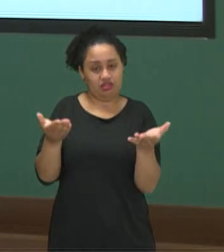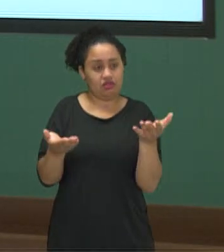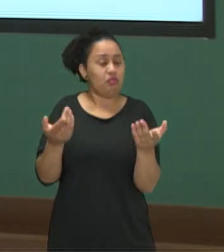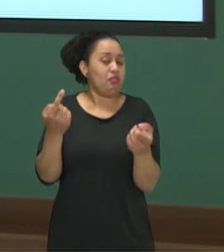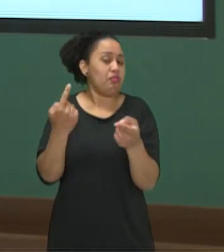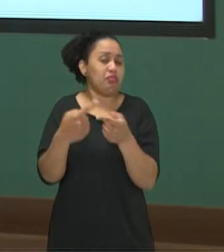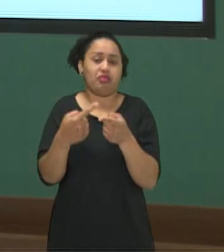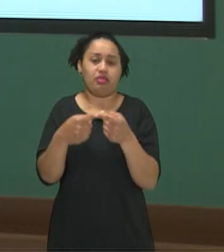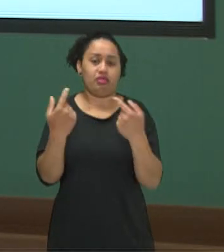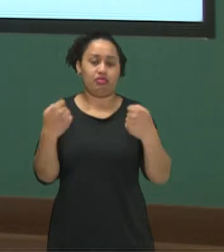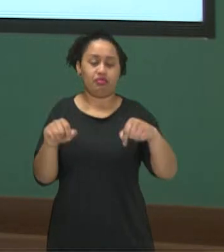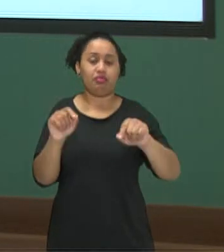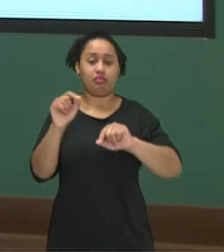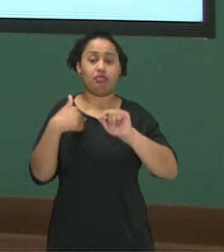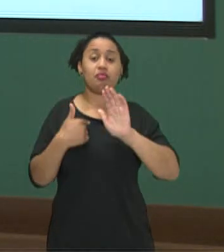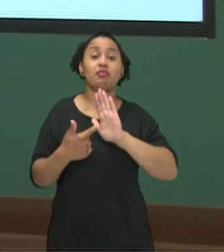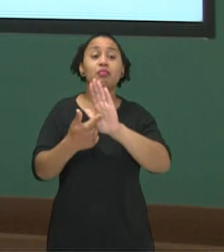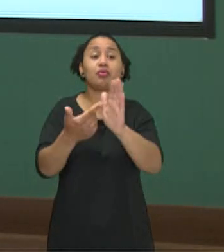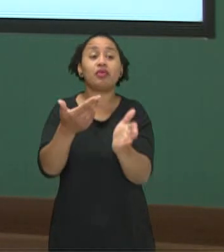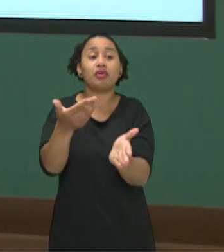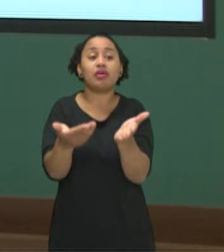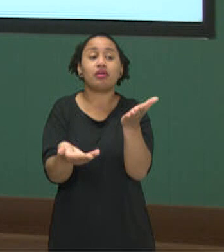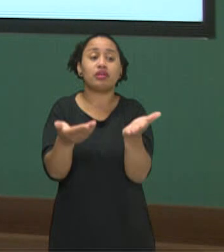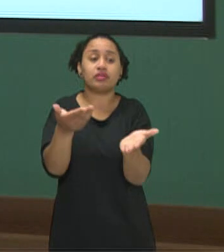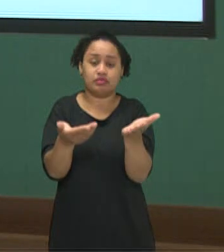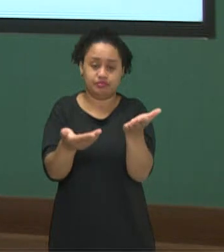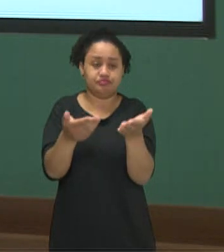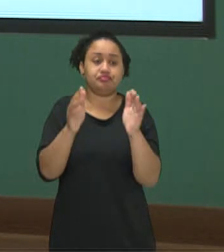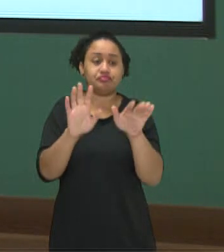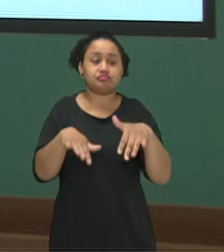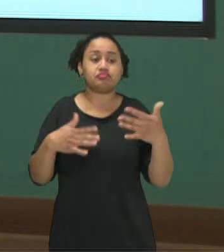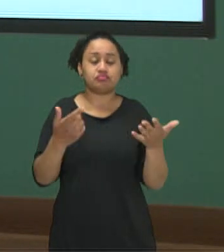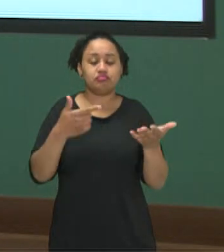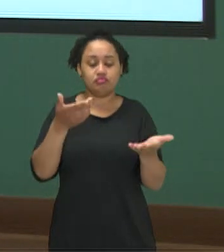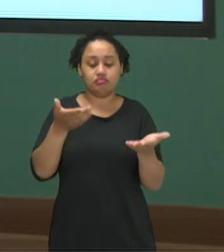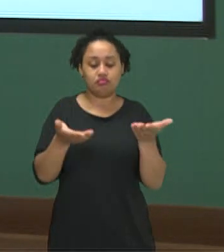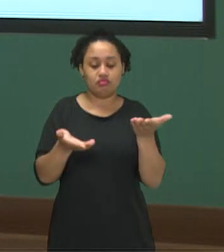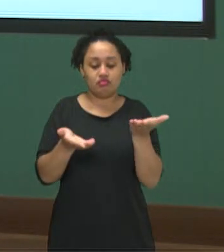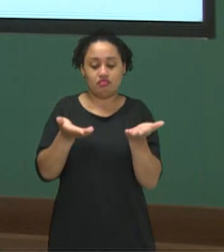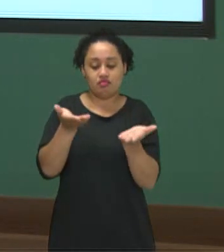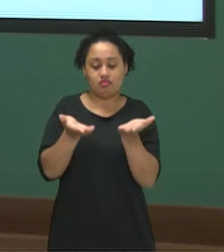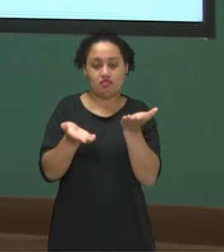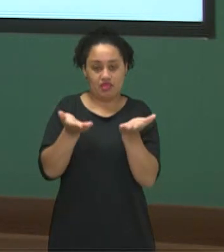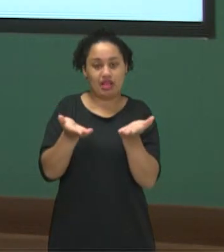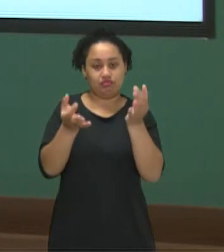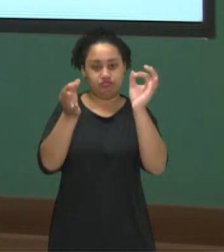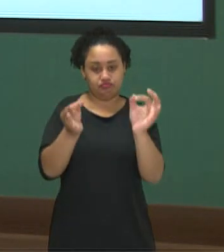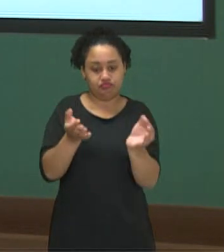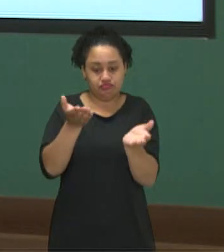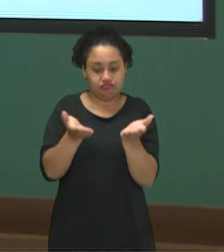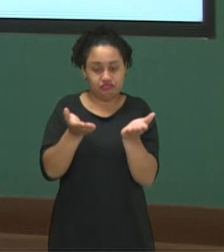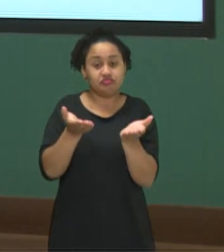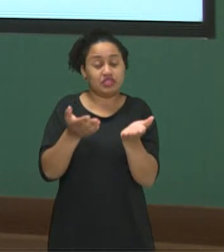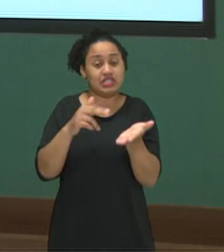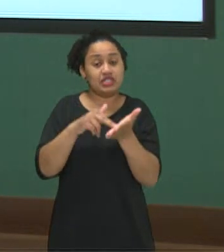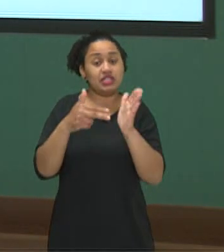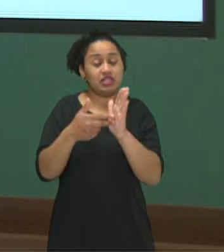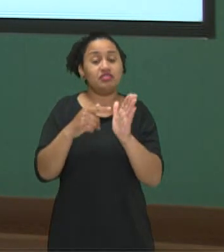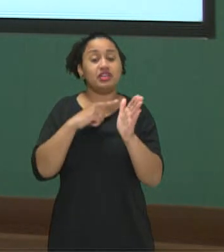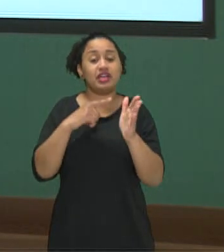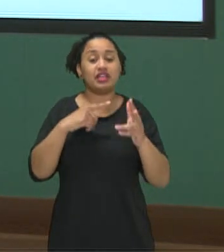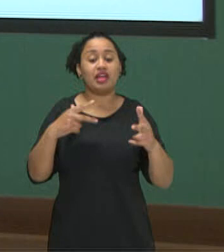ela serve? Para mostrar o equilíbrio, tá? Então, quando os pratos estão equilibrados, quer dizer que existe